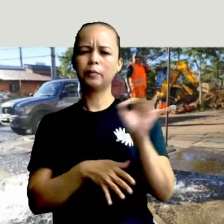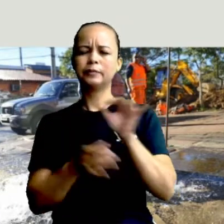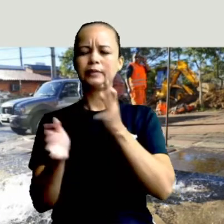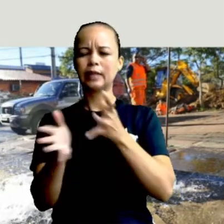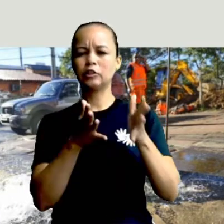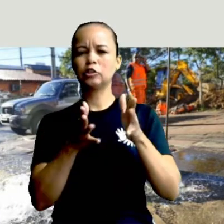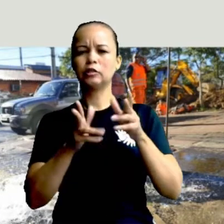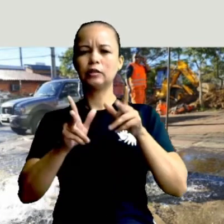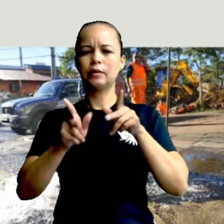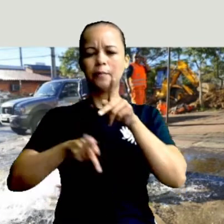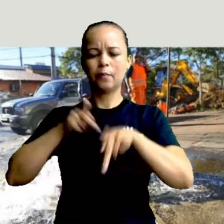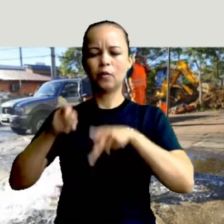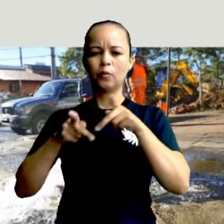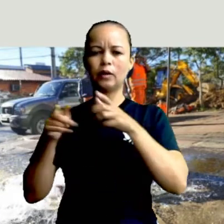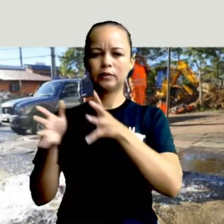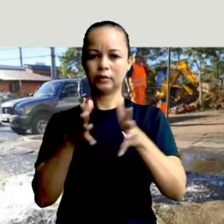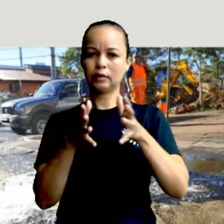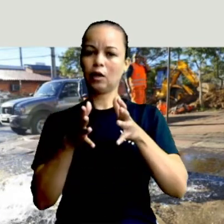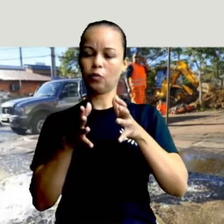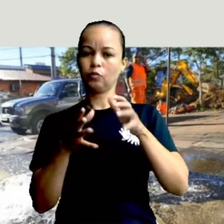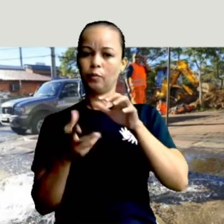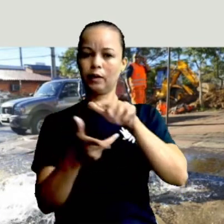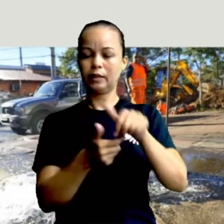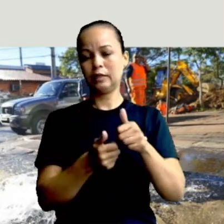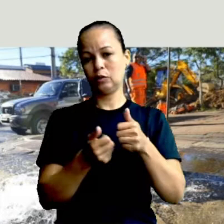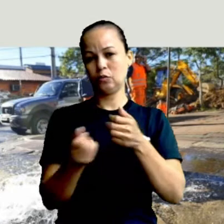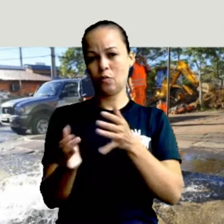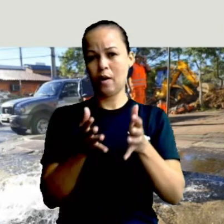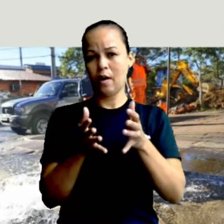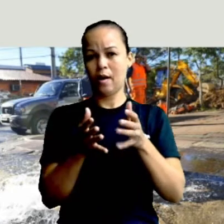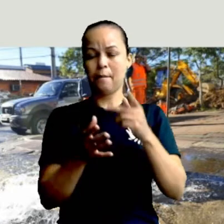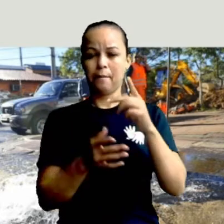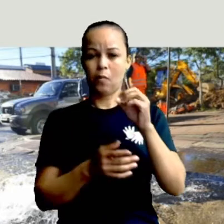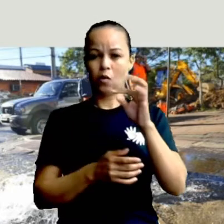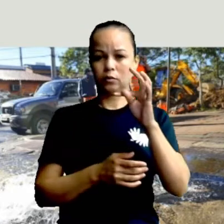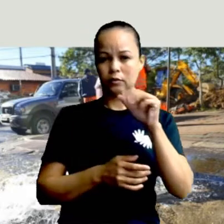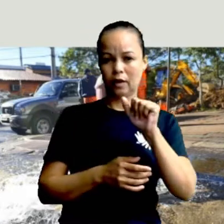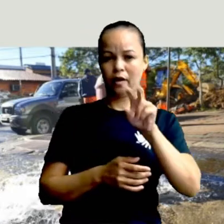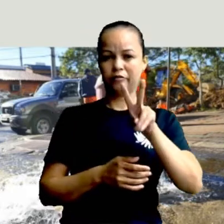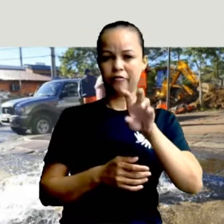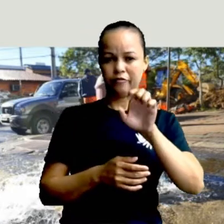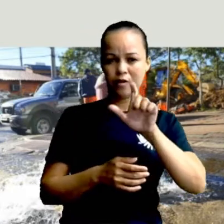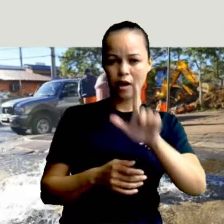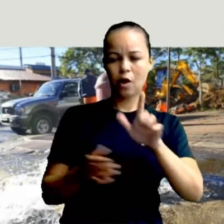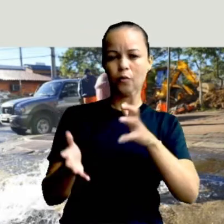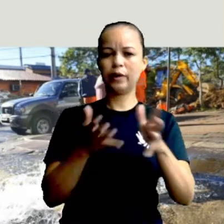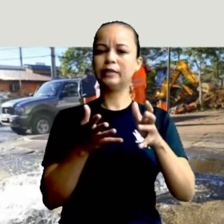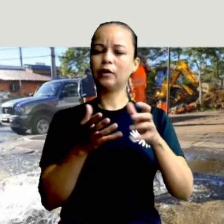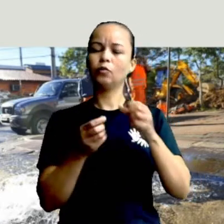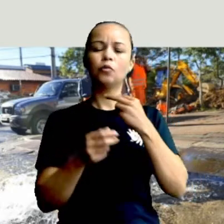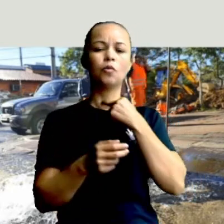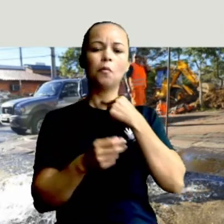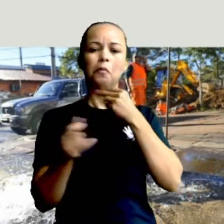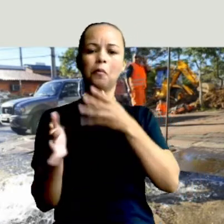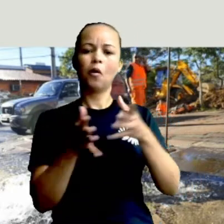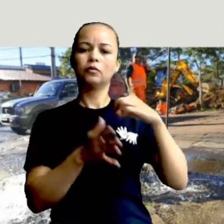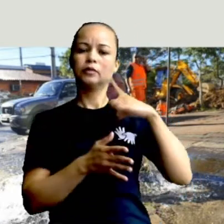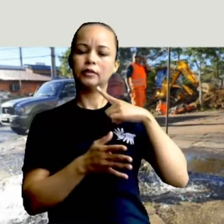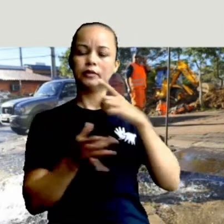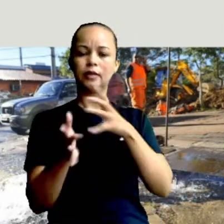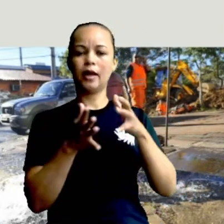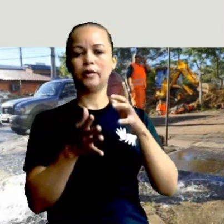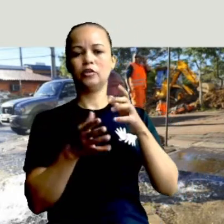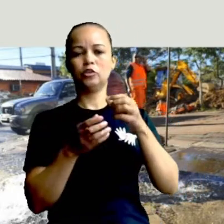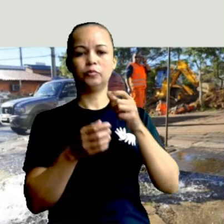acesso à água potável. Entretanto, não é incomum ver casos de desperdício de água e descasos com os recursos